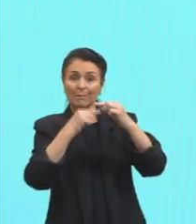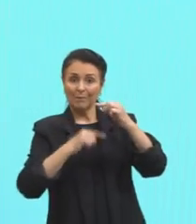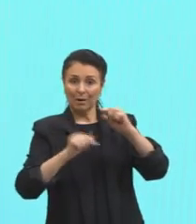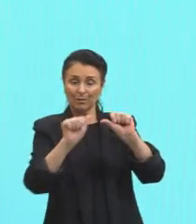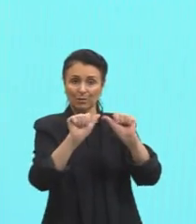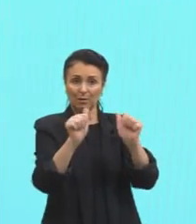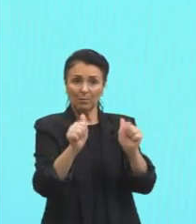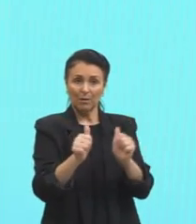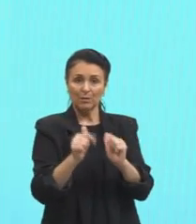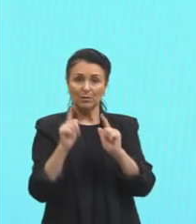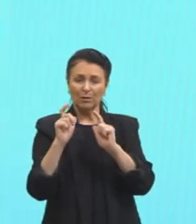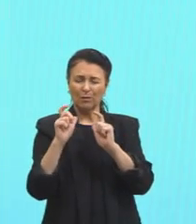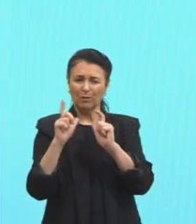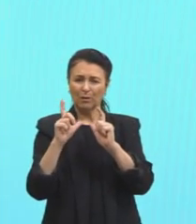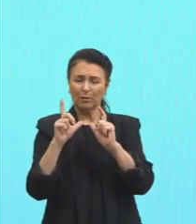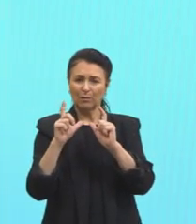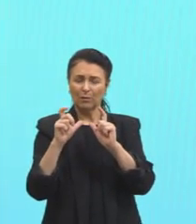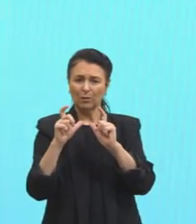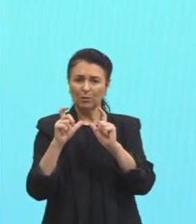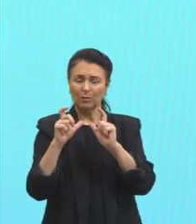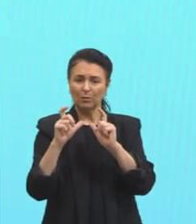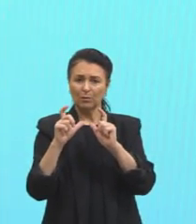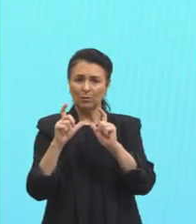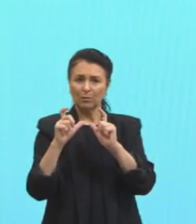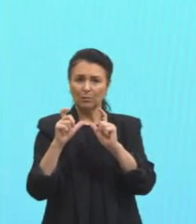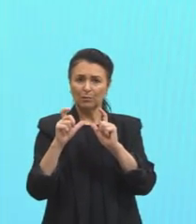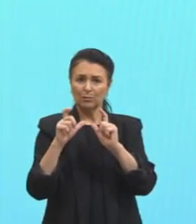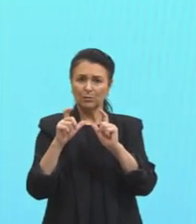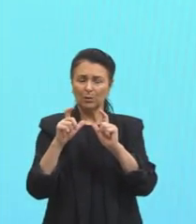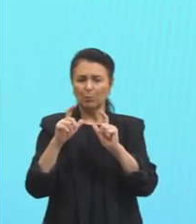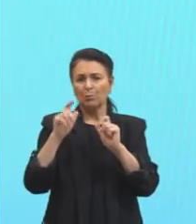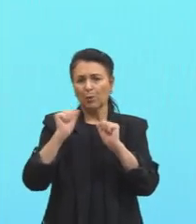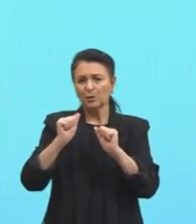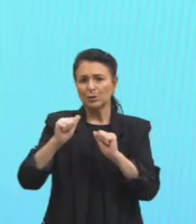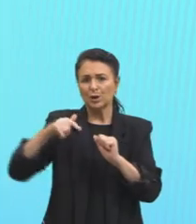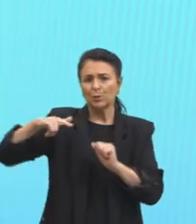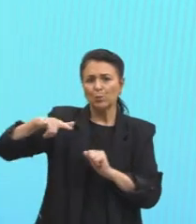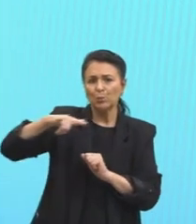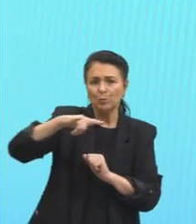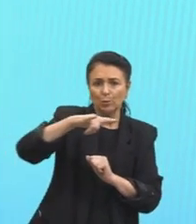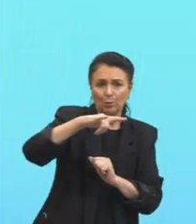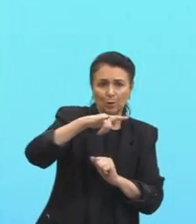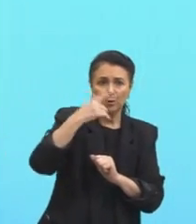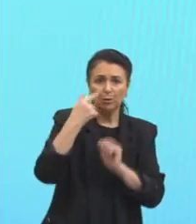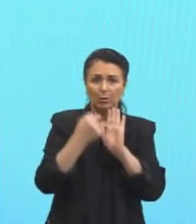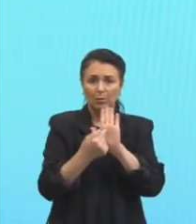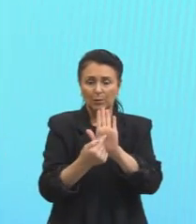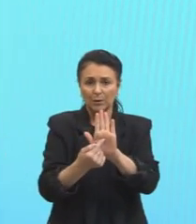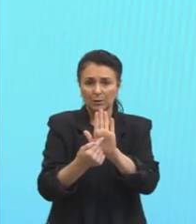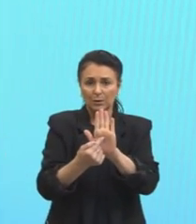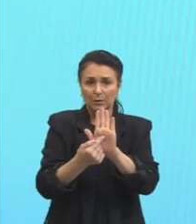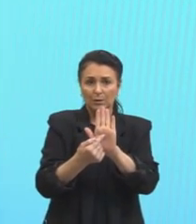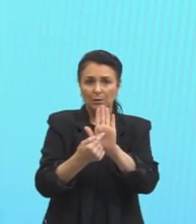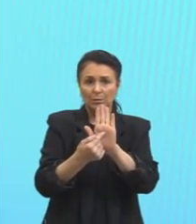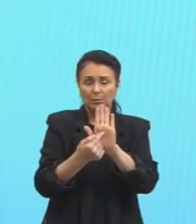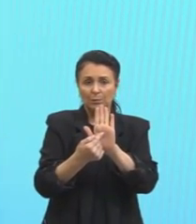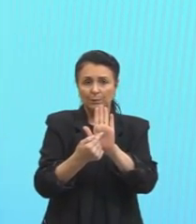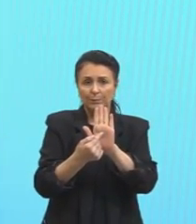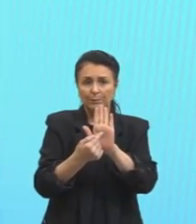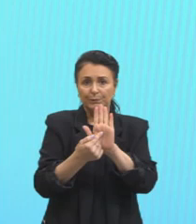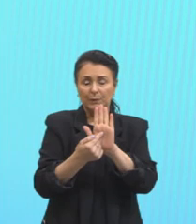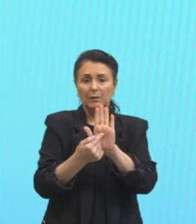não é uma foto de satélite satélite não desculpa deve ser Drone né então uma foto sozinha de um drone mostrando esse